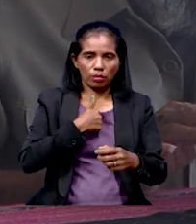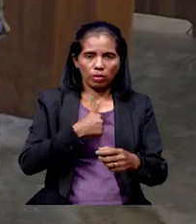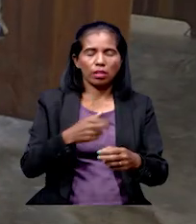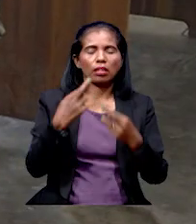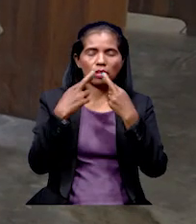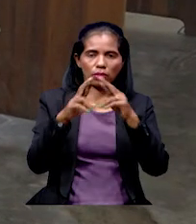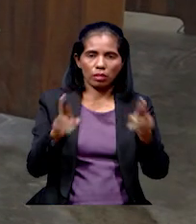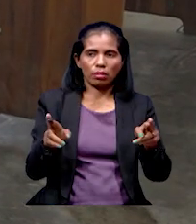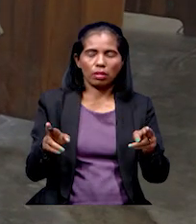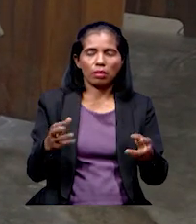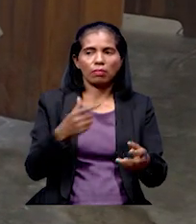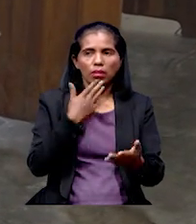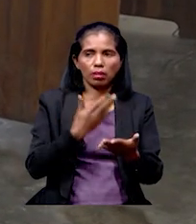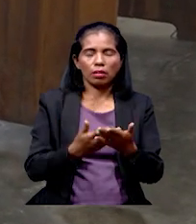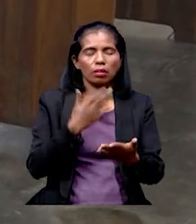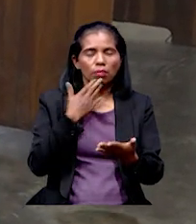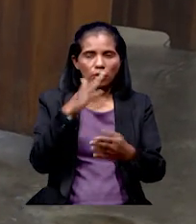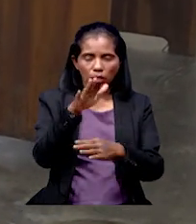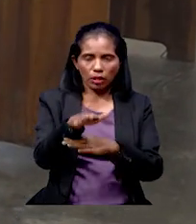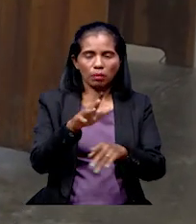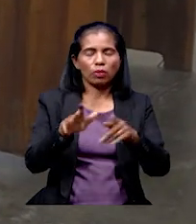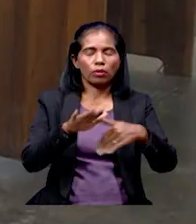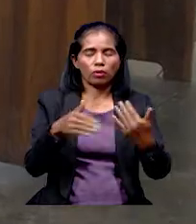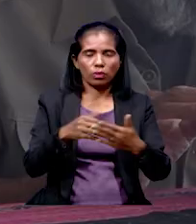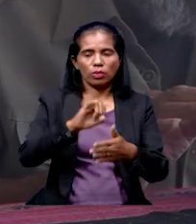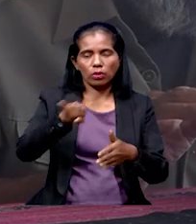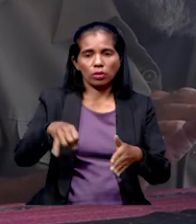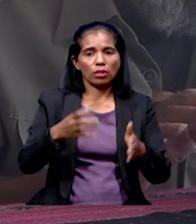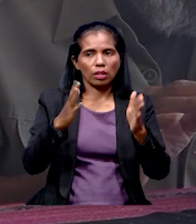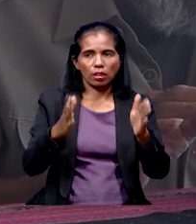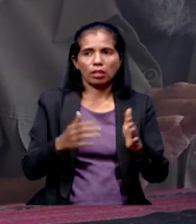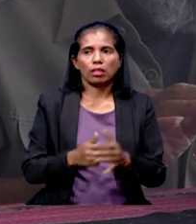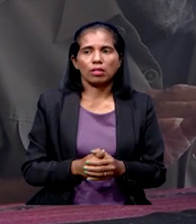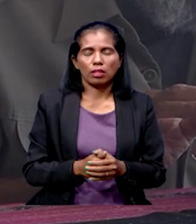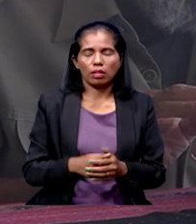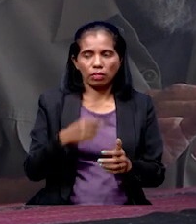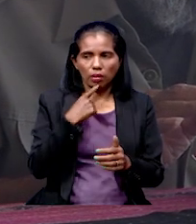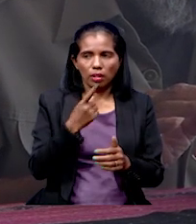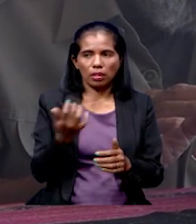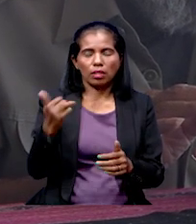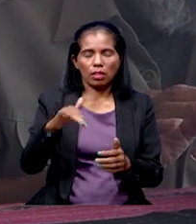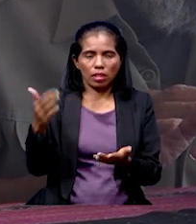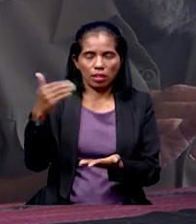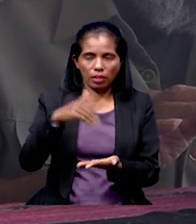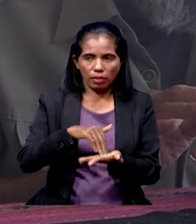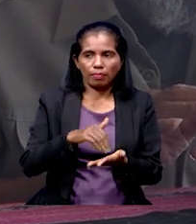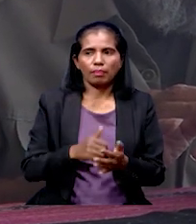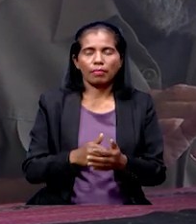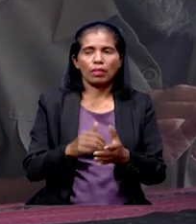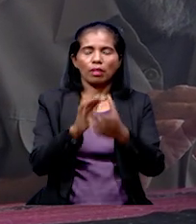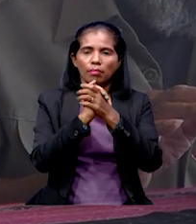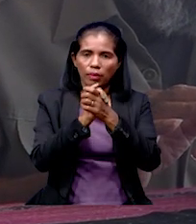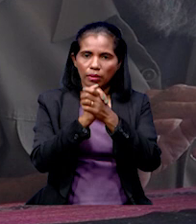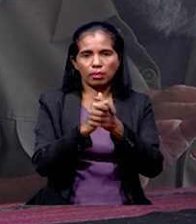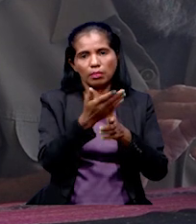servis makas botar duit itu tu pas realisasi ra oi mo kandidat di antiona dali data para mes ini